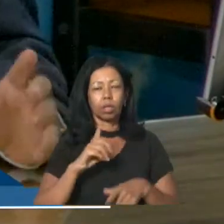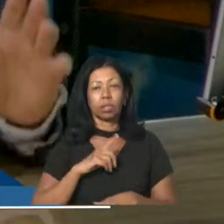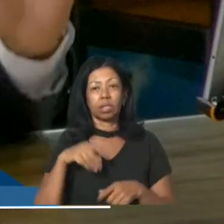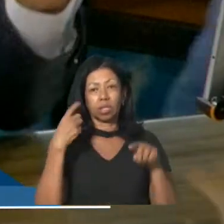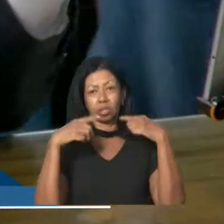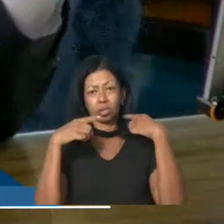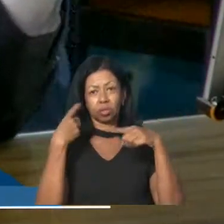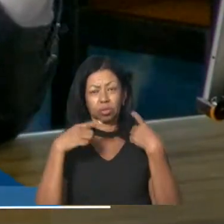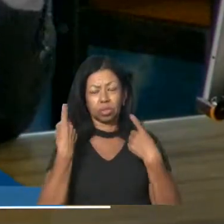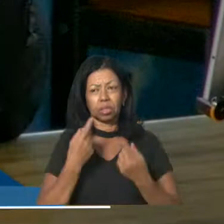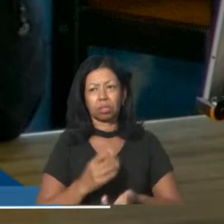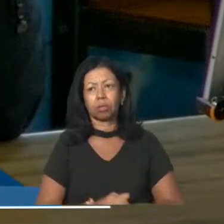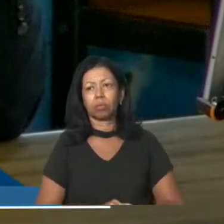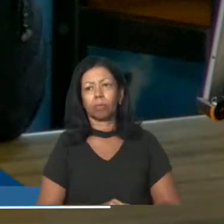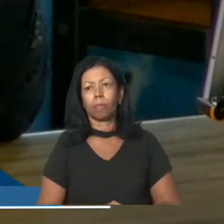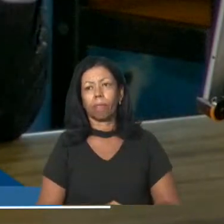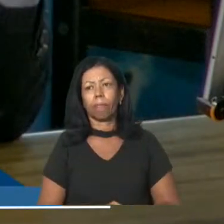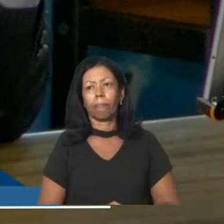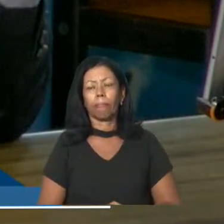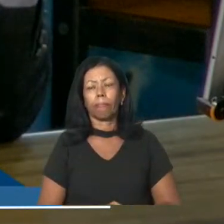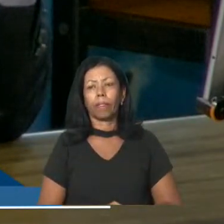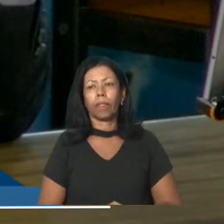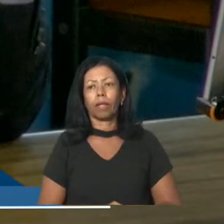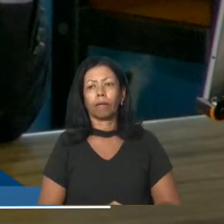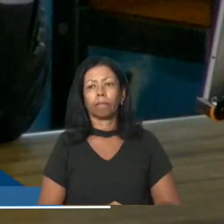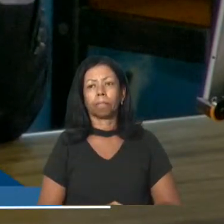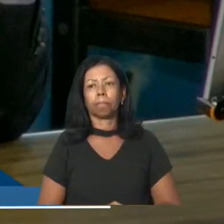discussão, não vou entrar